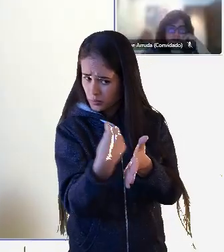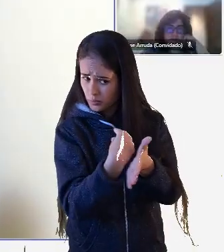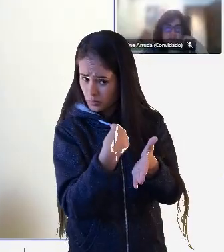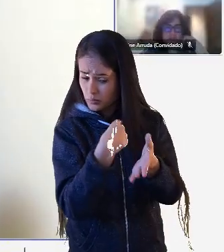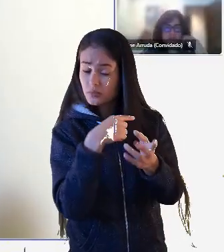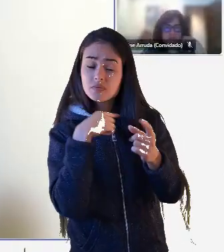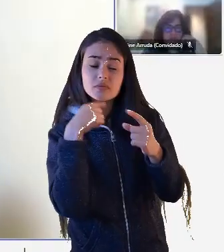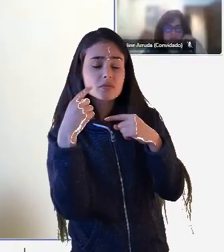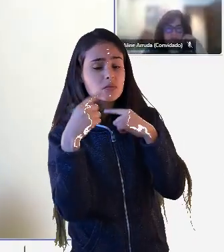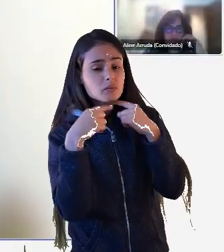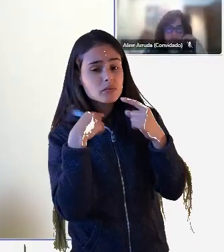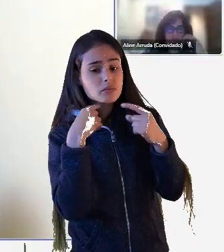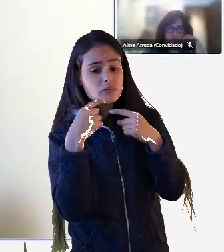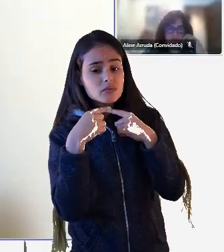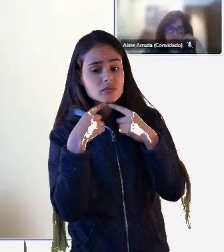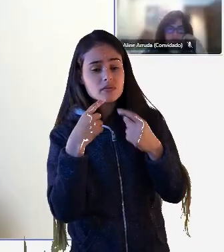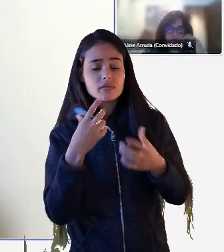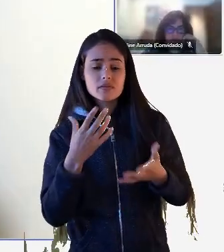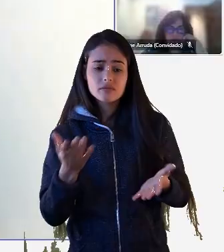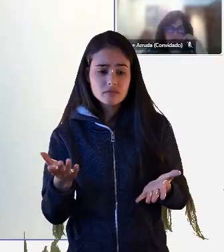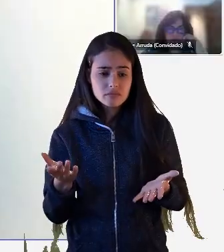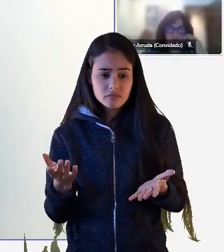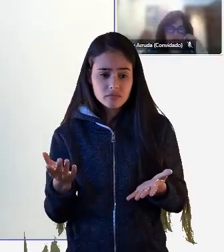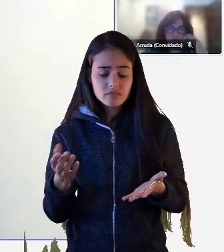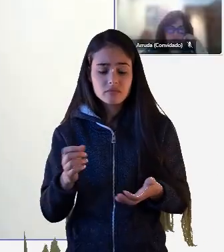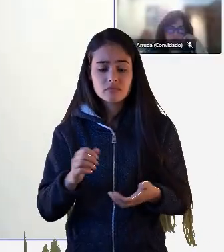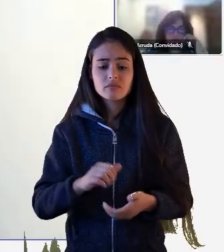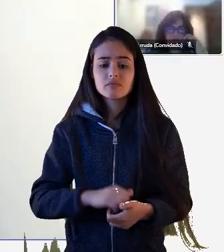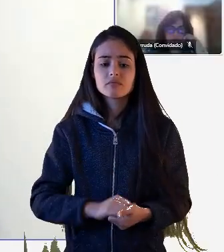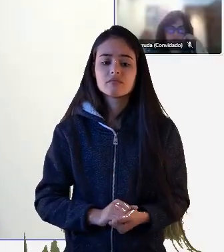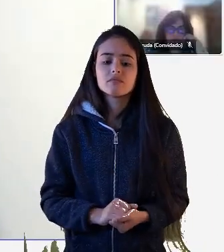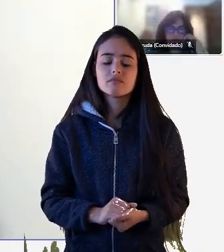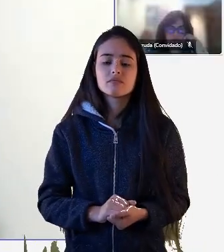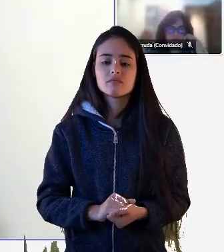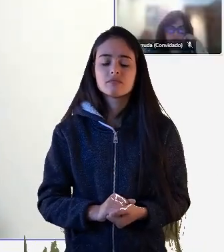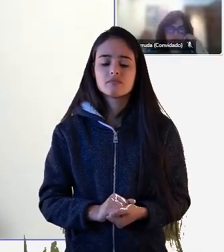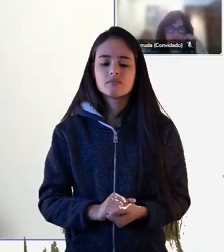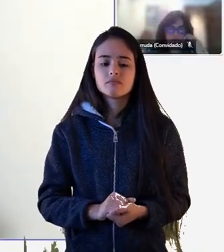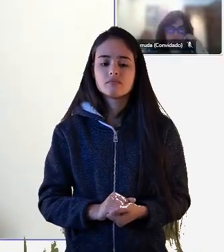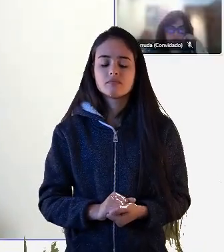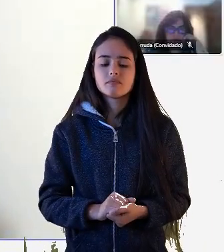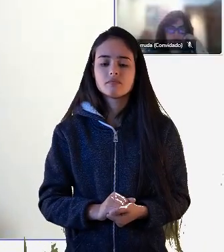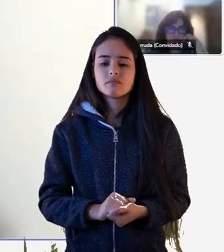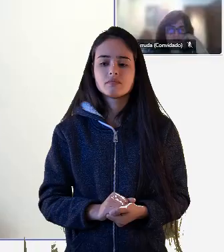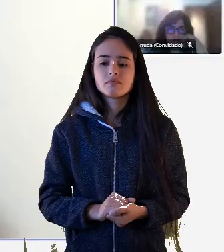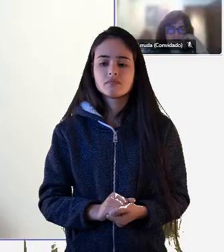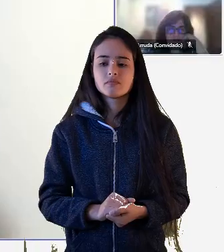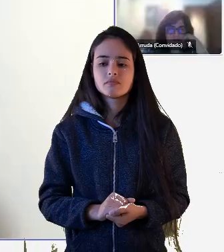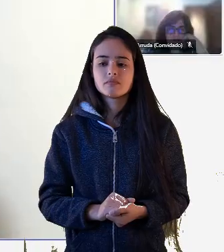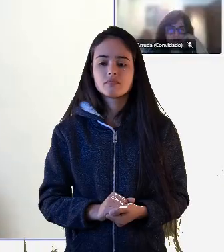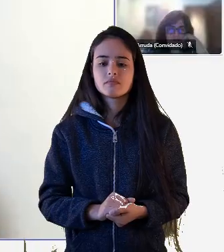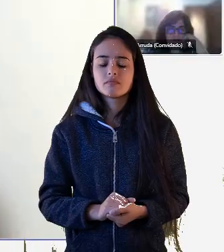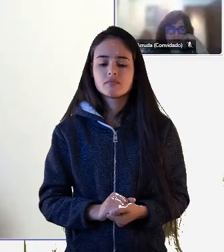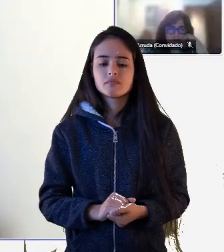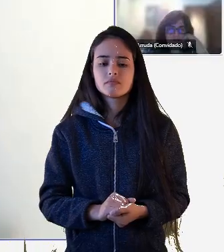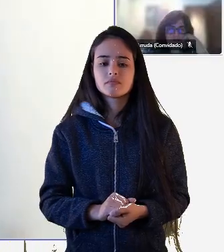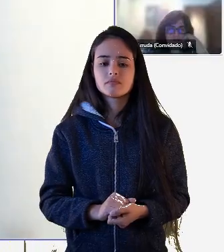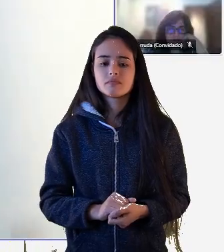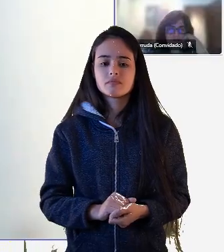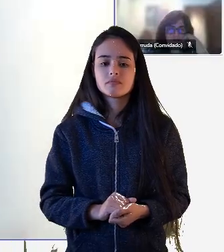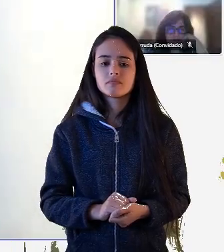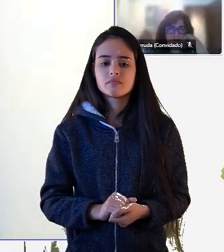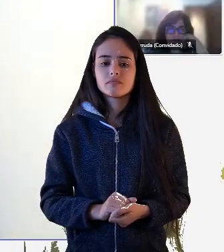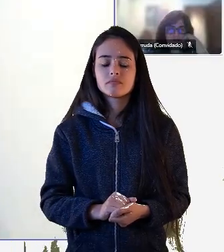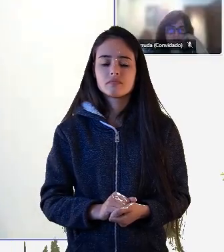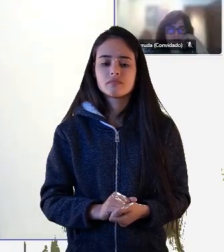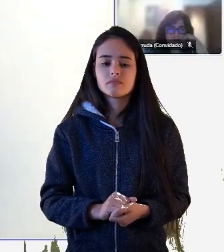E, e esse registro documental é muito curioso, porque existe, inclusive, o preconceito racial